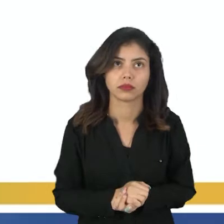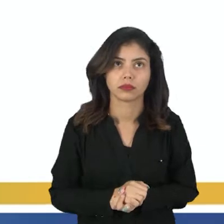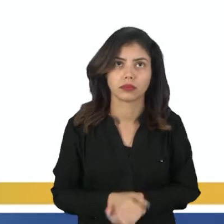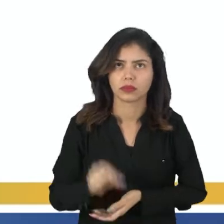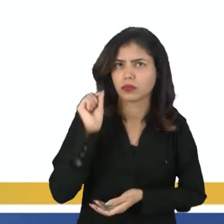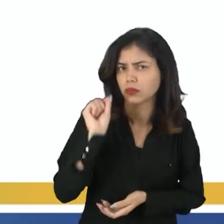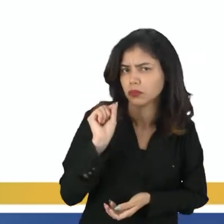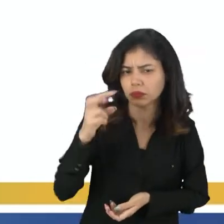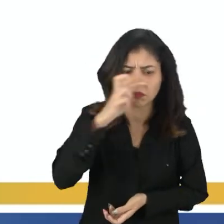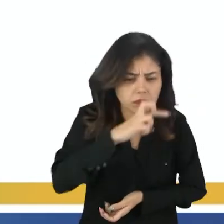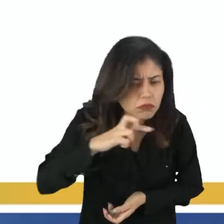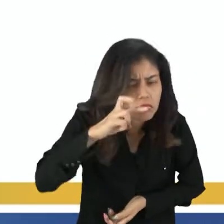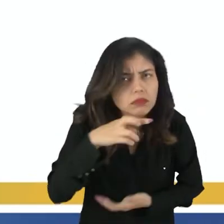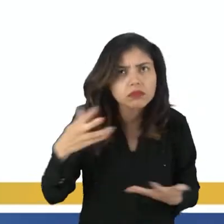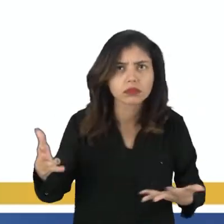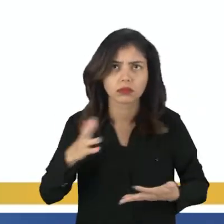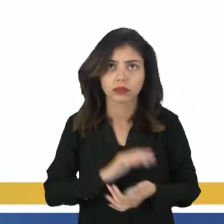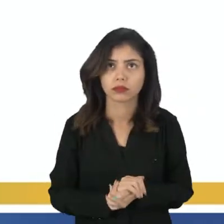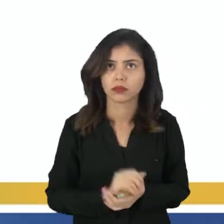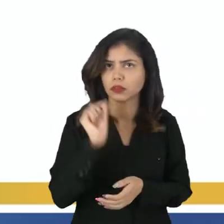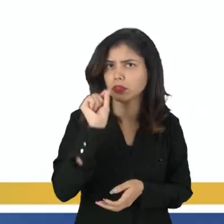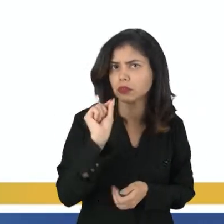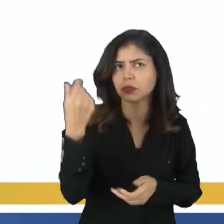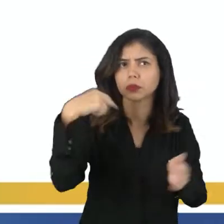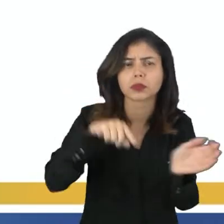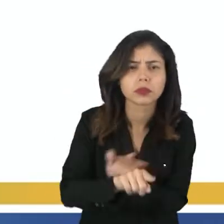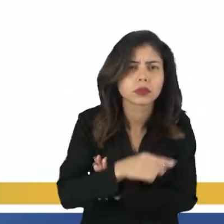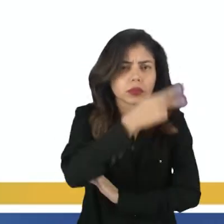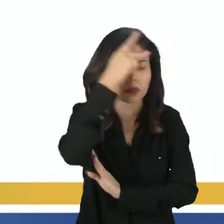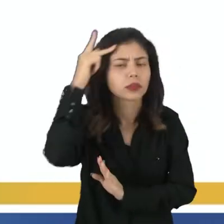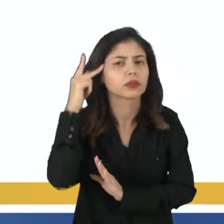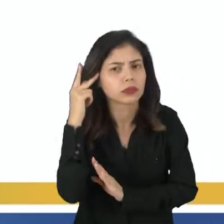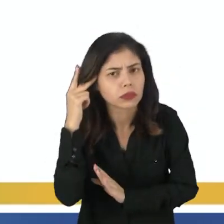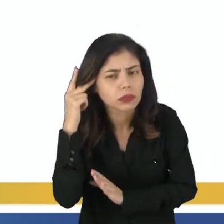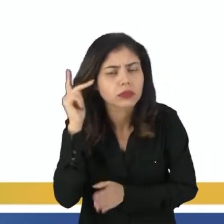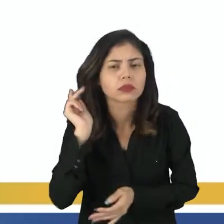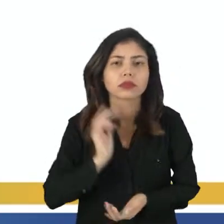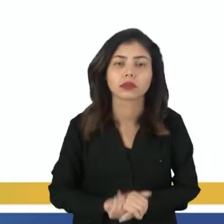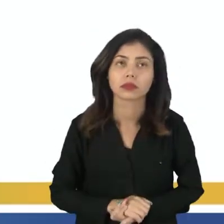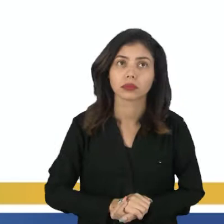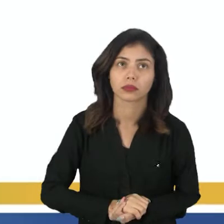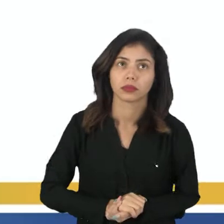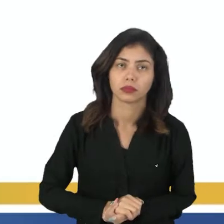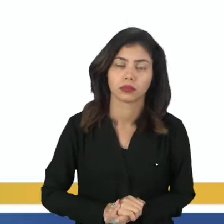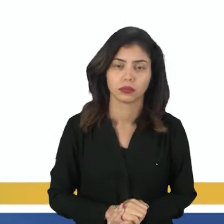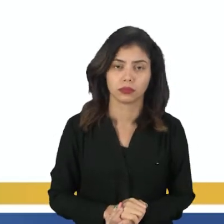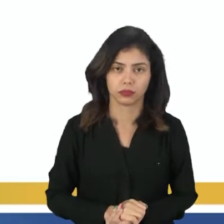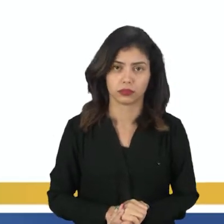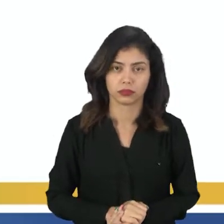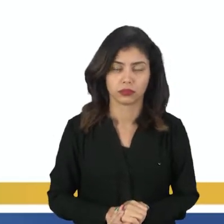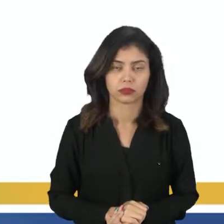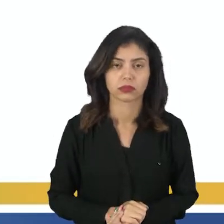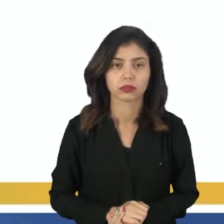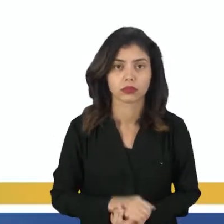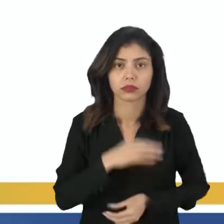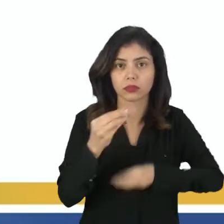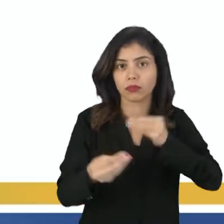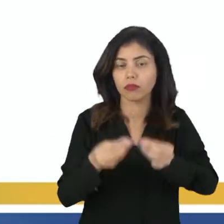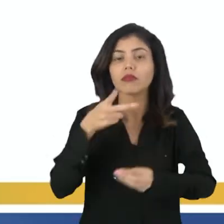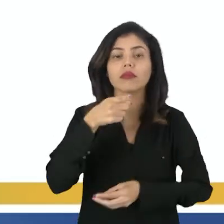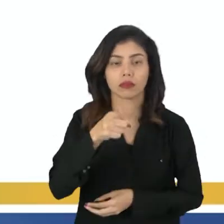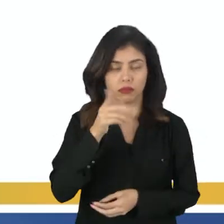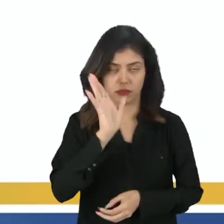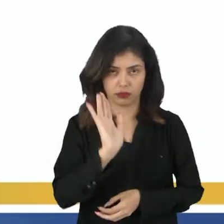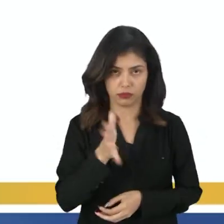sobre o que vamos investigar, o que vamos perguntar às pessoas. Então, como você